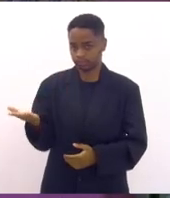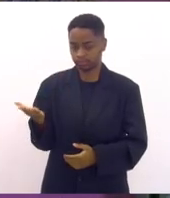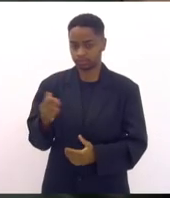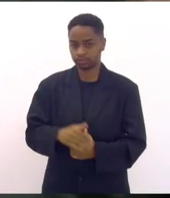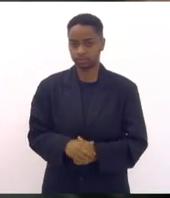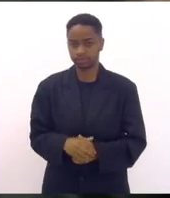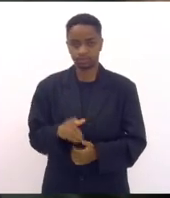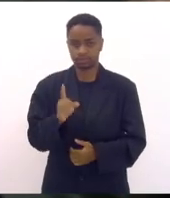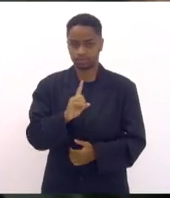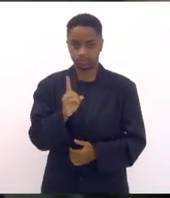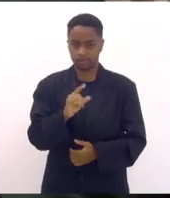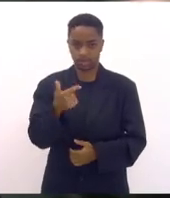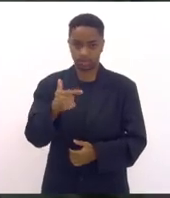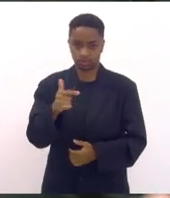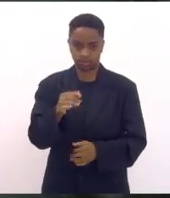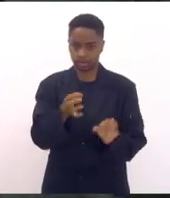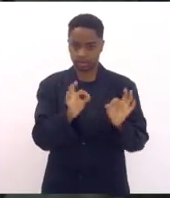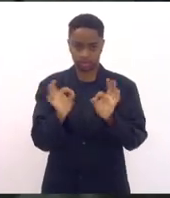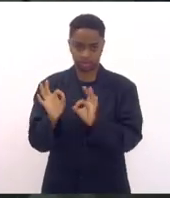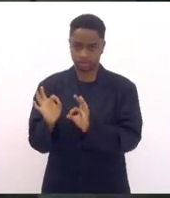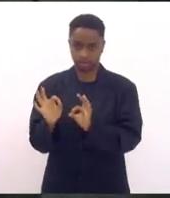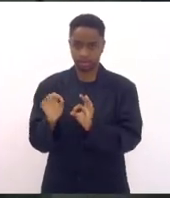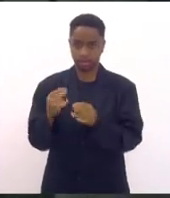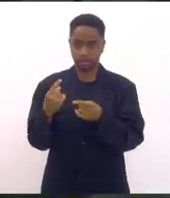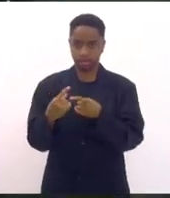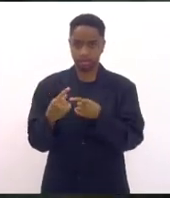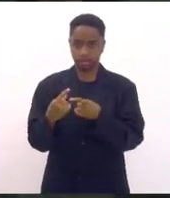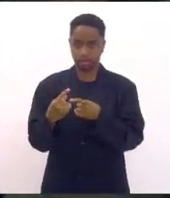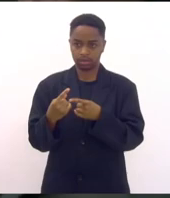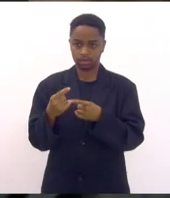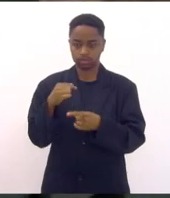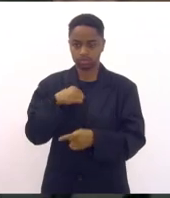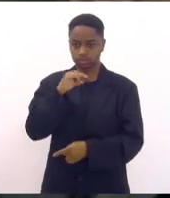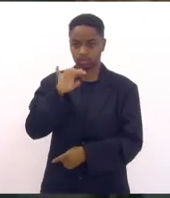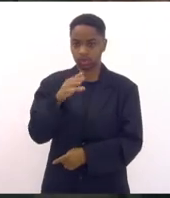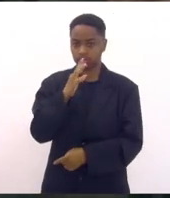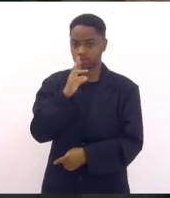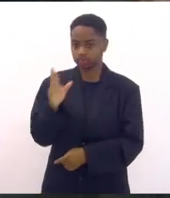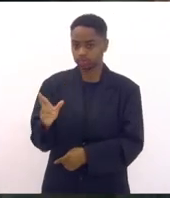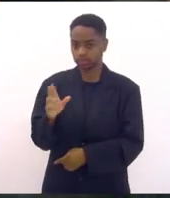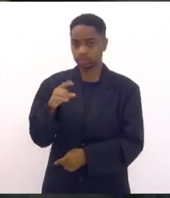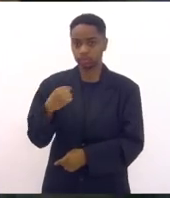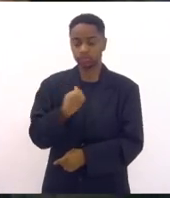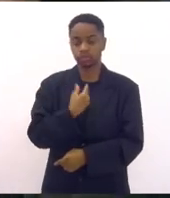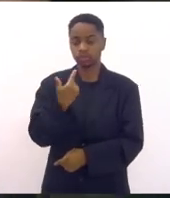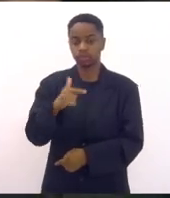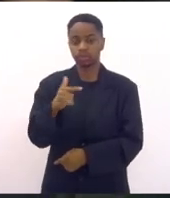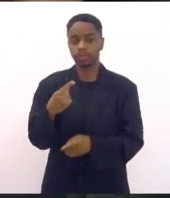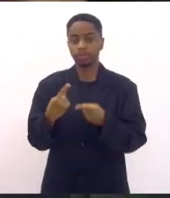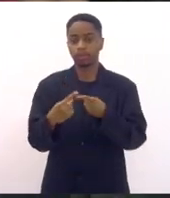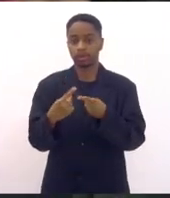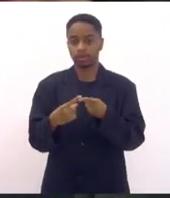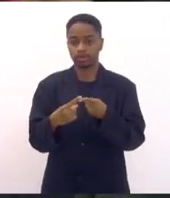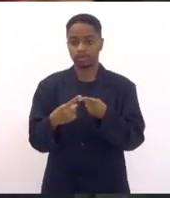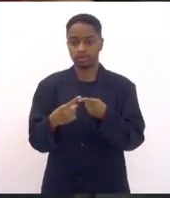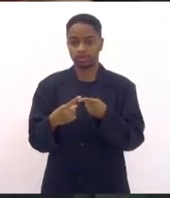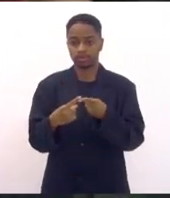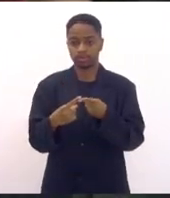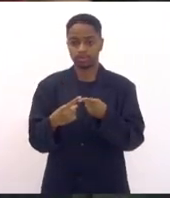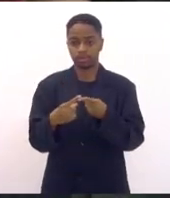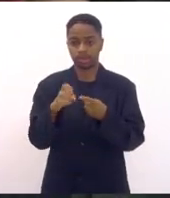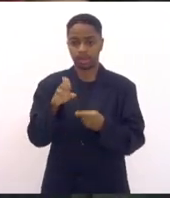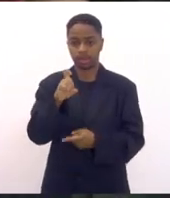shei não não temos por um único só lhe respondendo nós não temos por um único motivo a